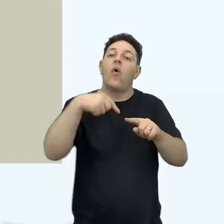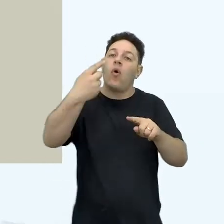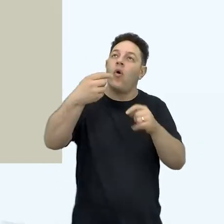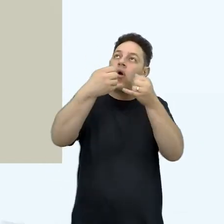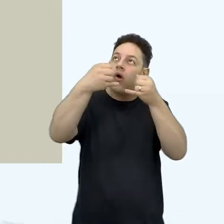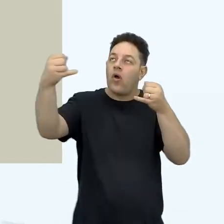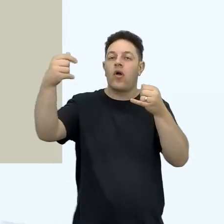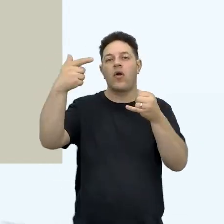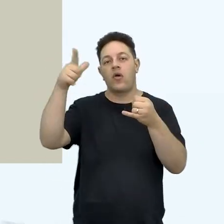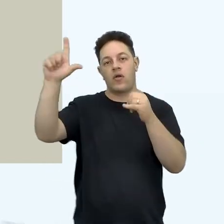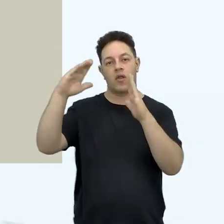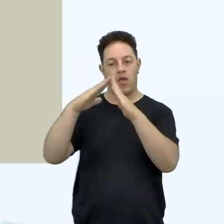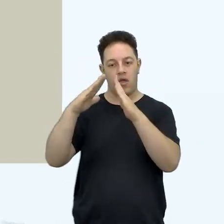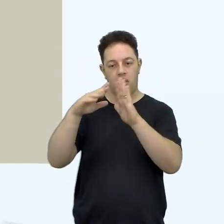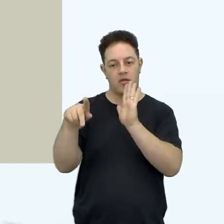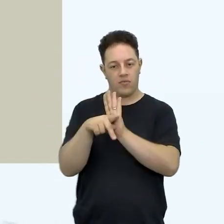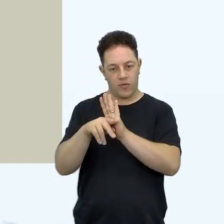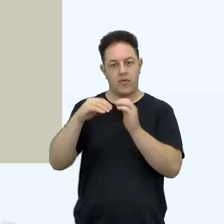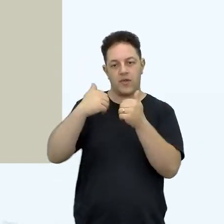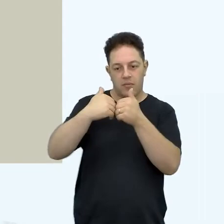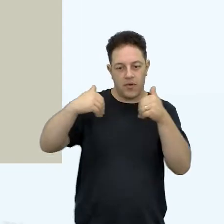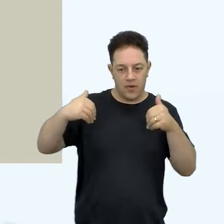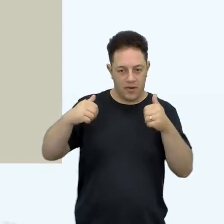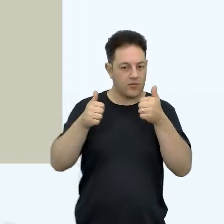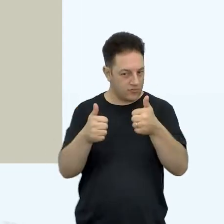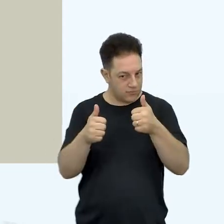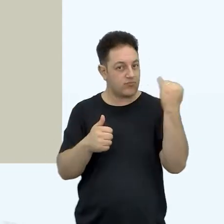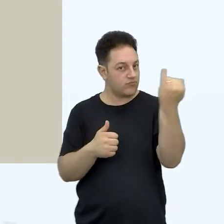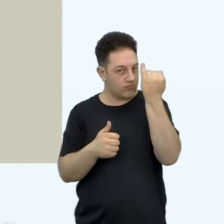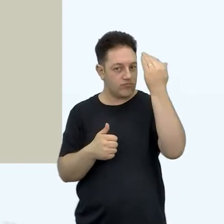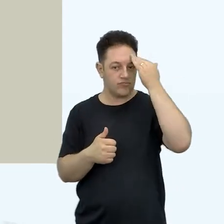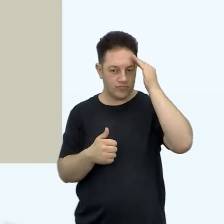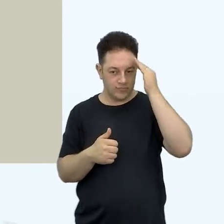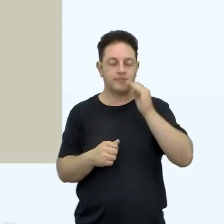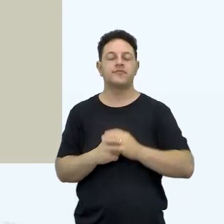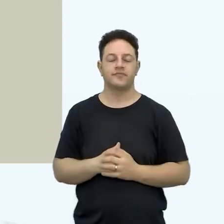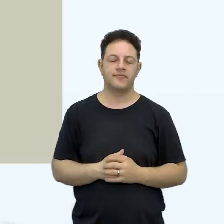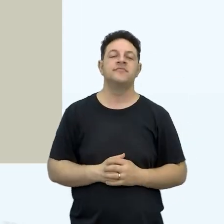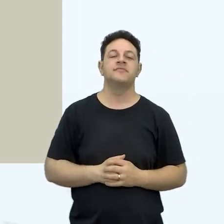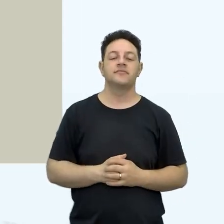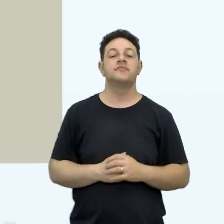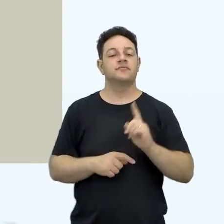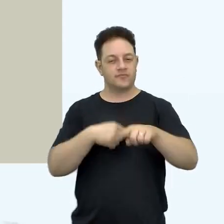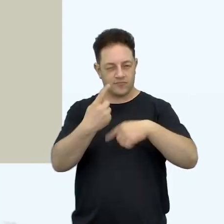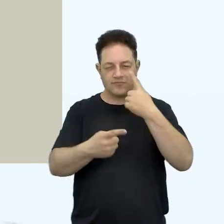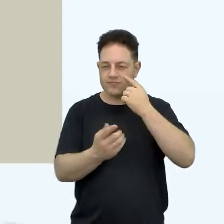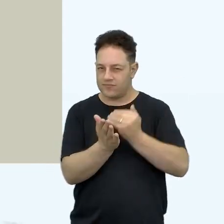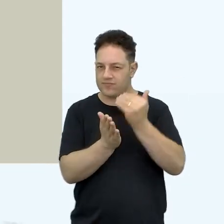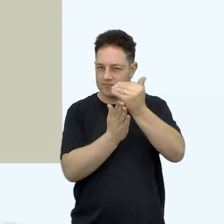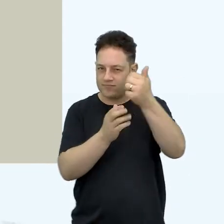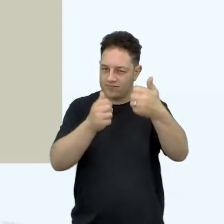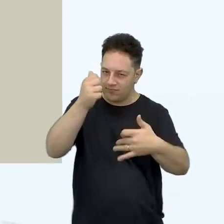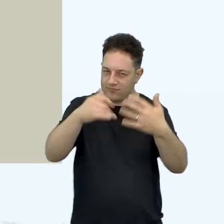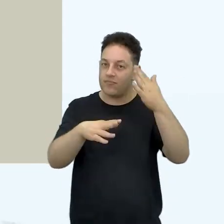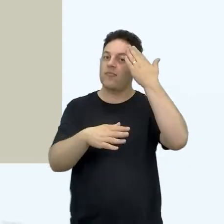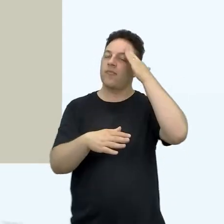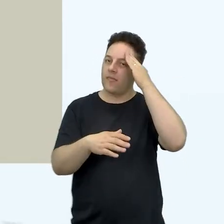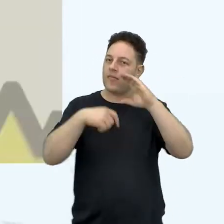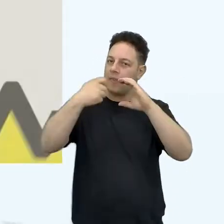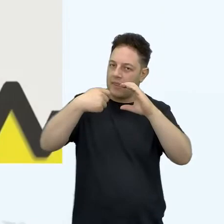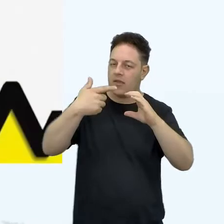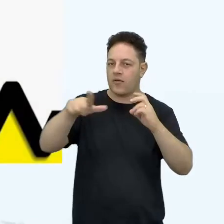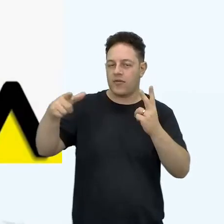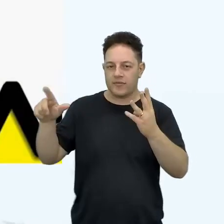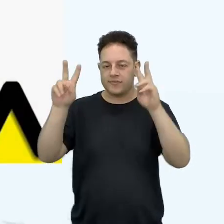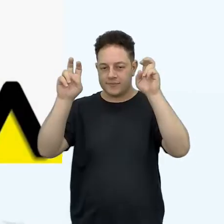coisa, aterramento da casa é outra. Dependendo do sistema, eles vão ser sim interligados, ok? Depois a gente fala mais sobre isso em vídeos sobre